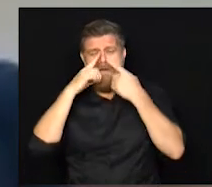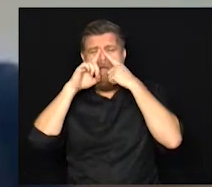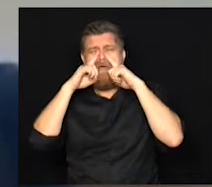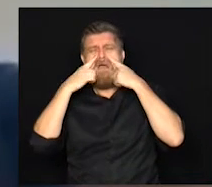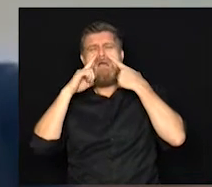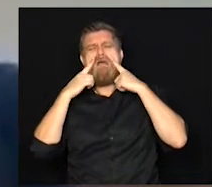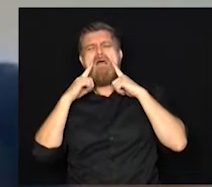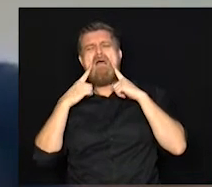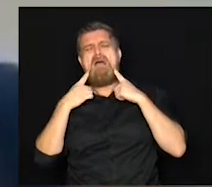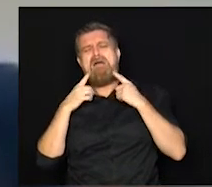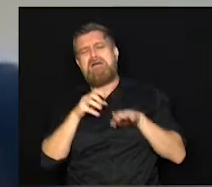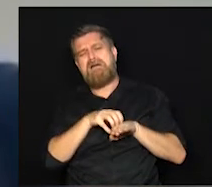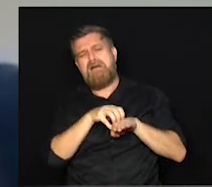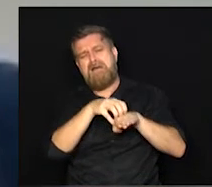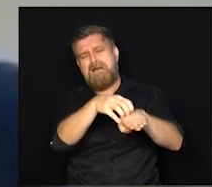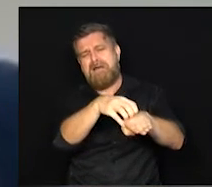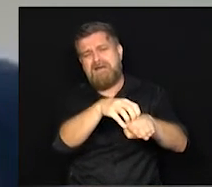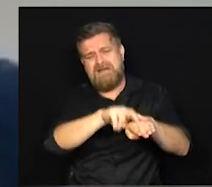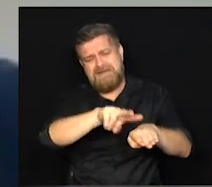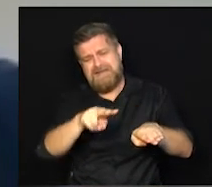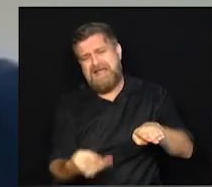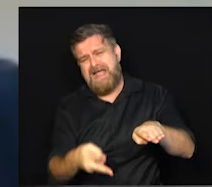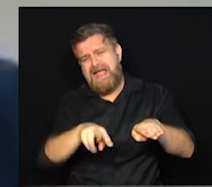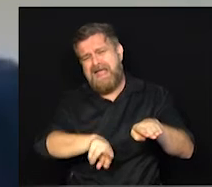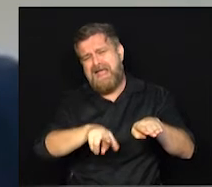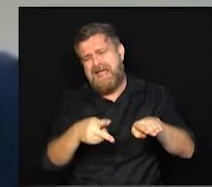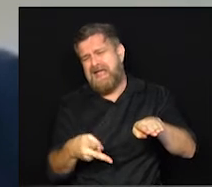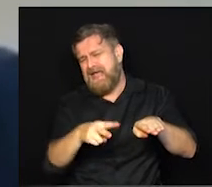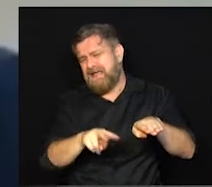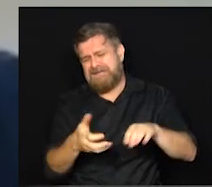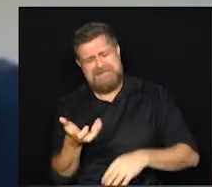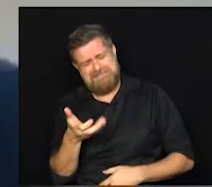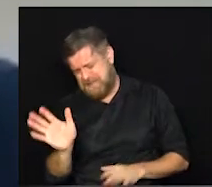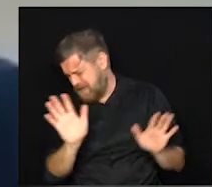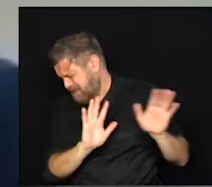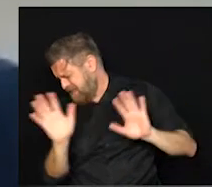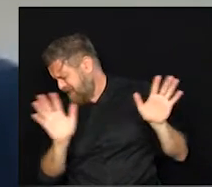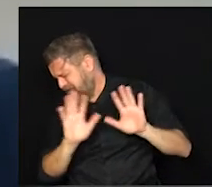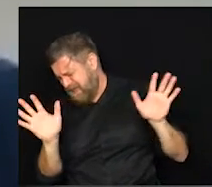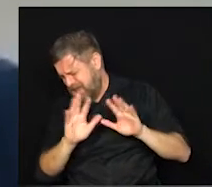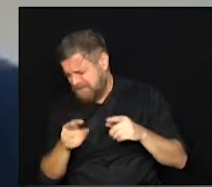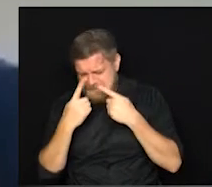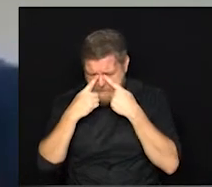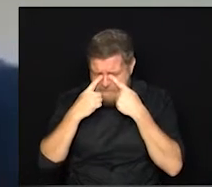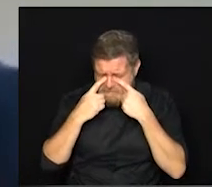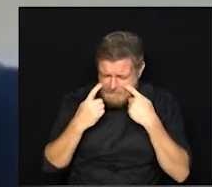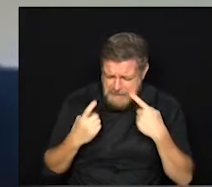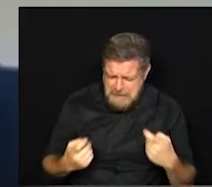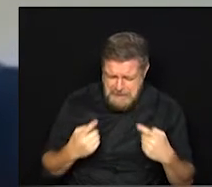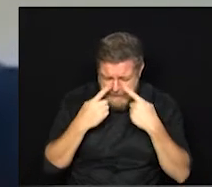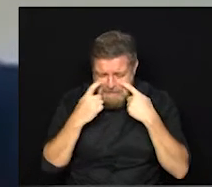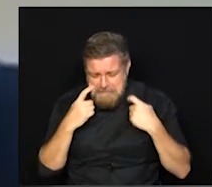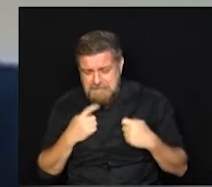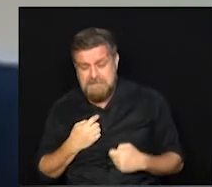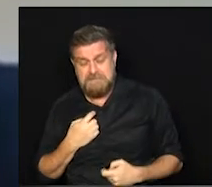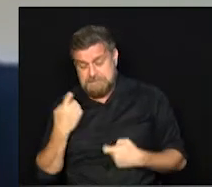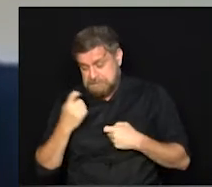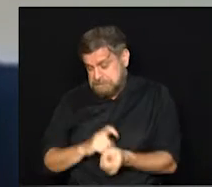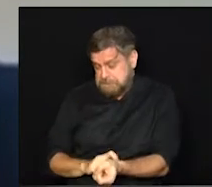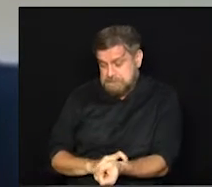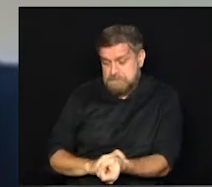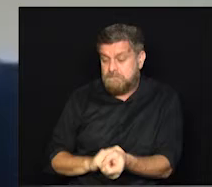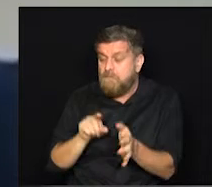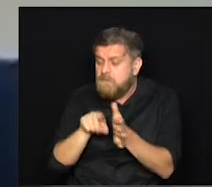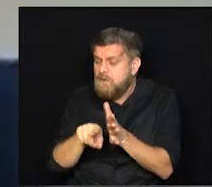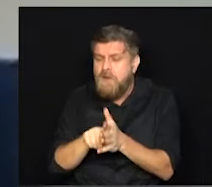E chegando lá, ele se jogava no chão e ele chorava por horas. Ele não conseguia fazer os atendimentos. Ele chorava. E quando